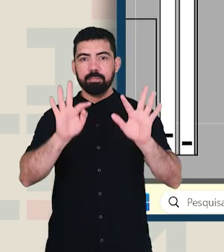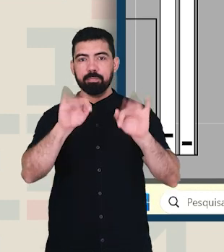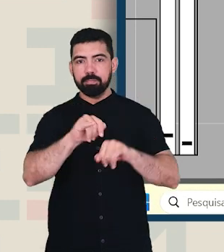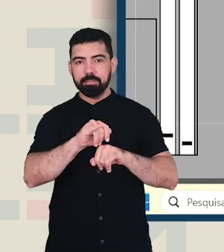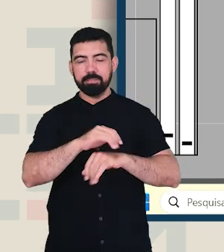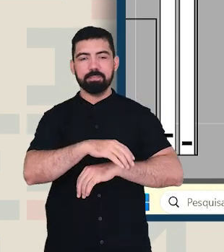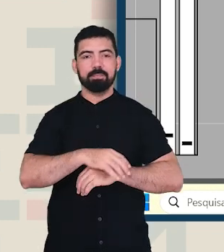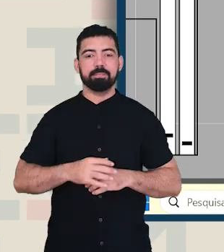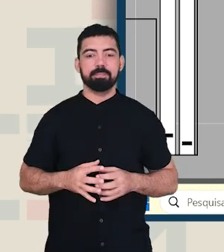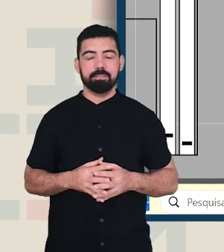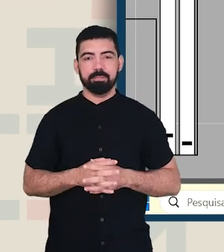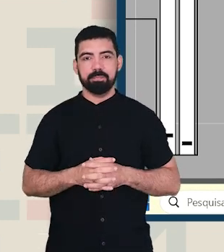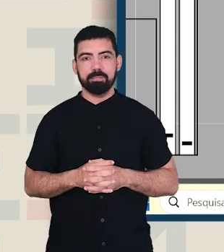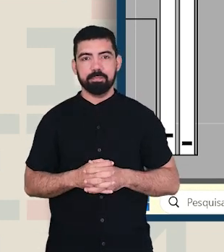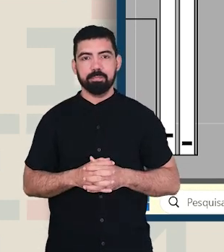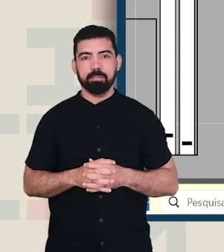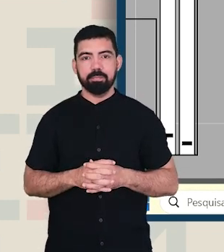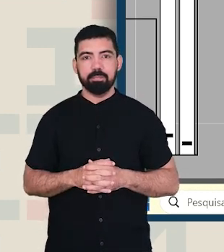Fechamos.